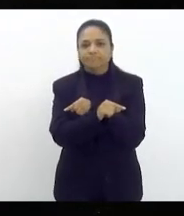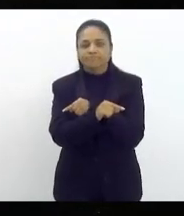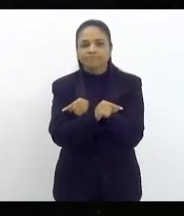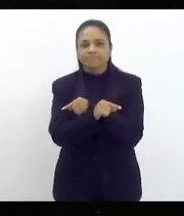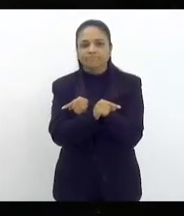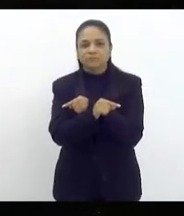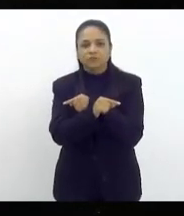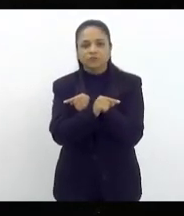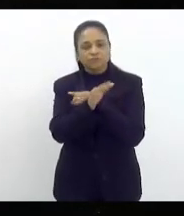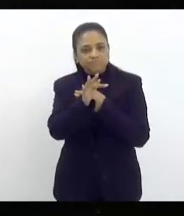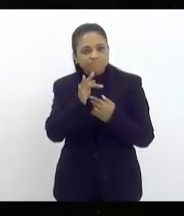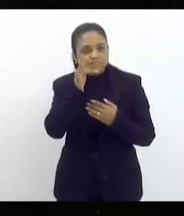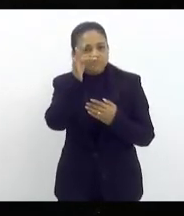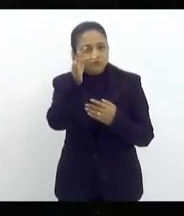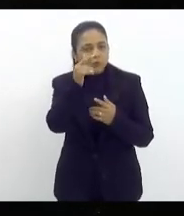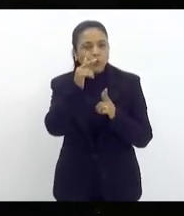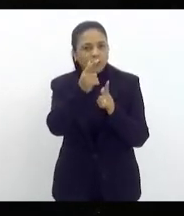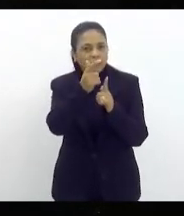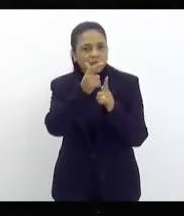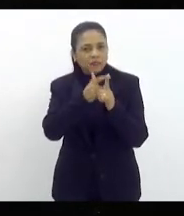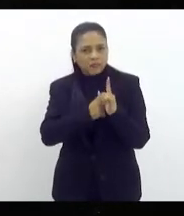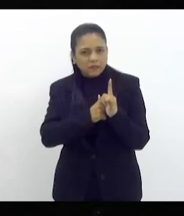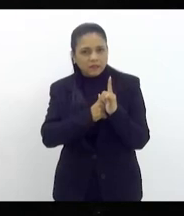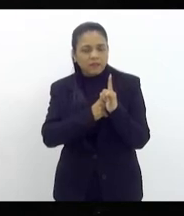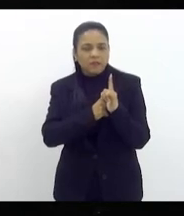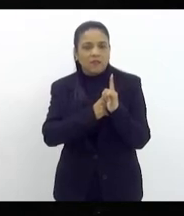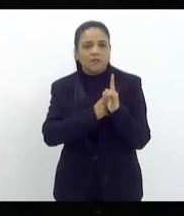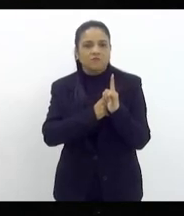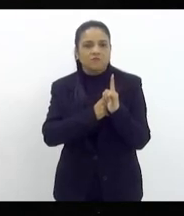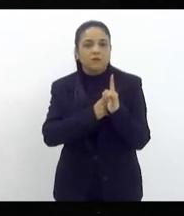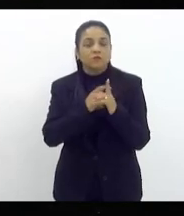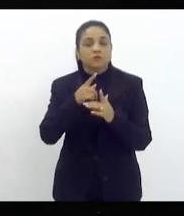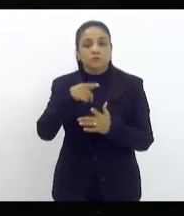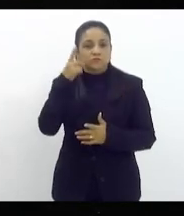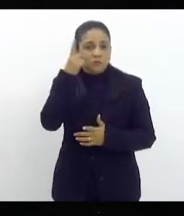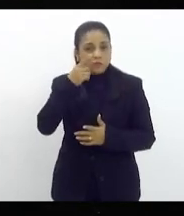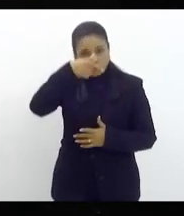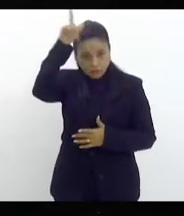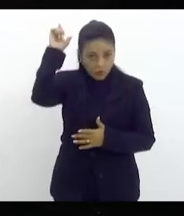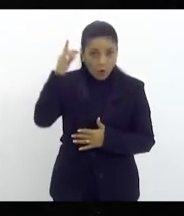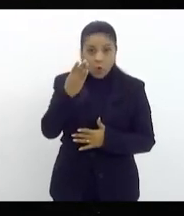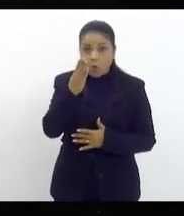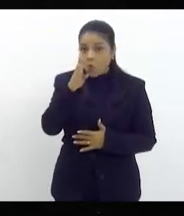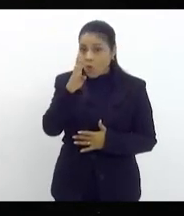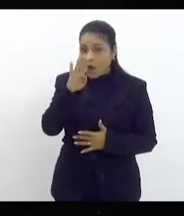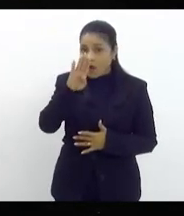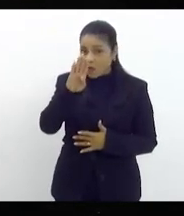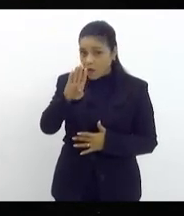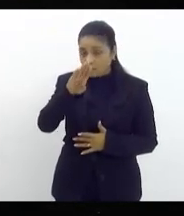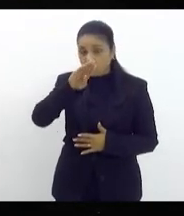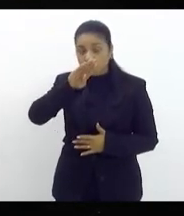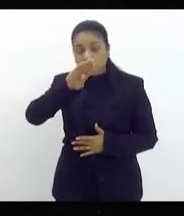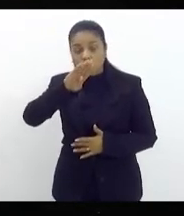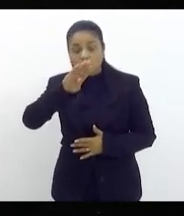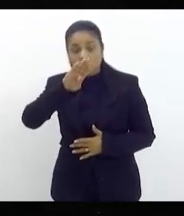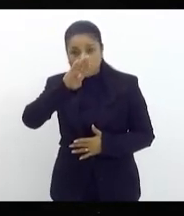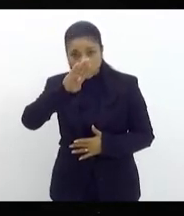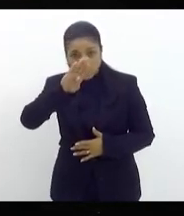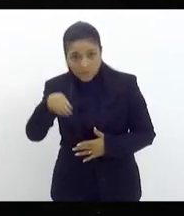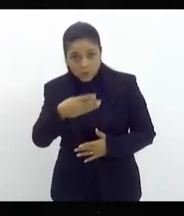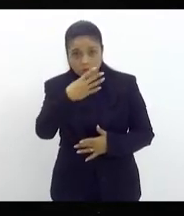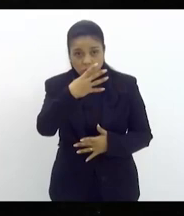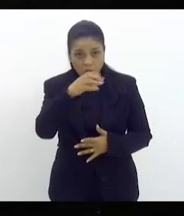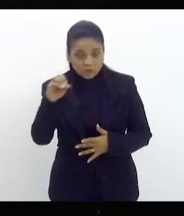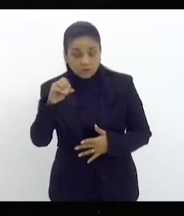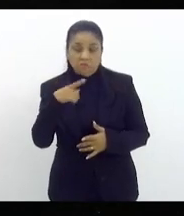projeção de um débito. O deputado Guspalgo falou em 4 bilhões e 400, e eu falo em 3 bilhões e